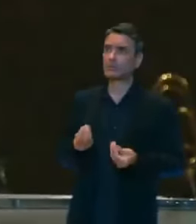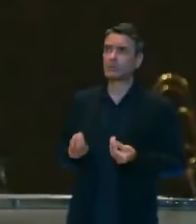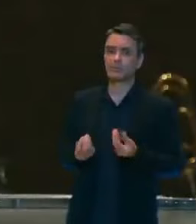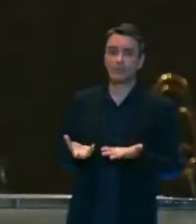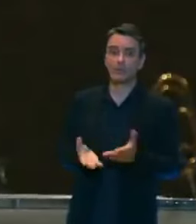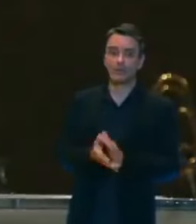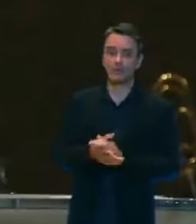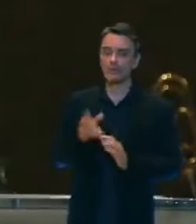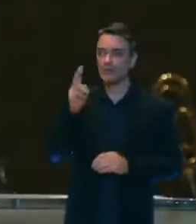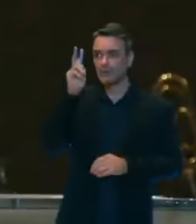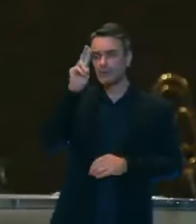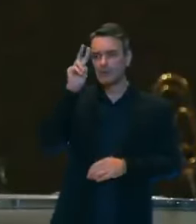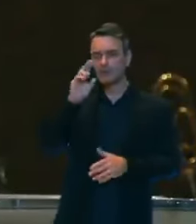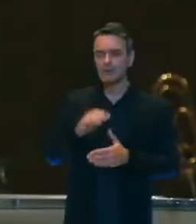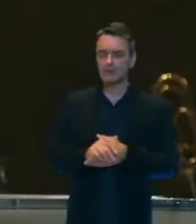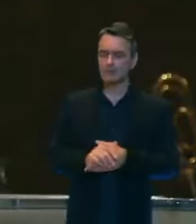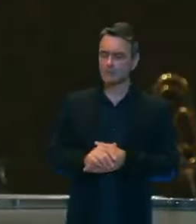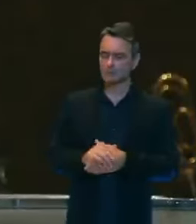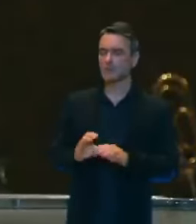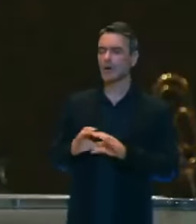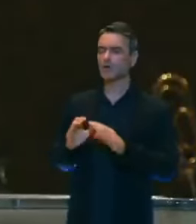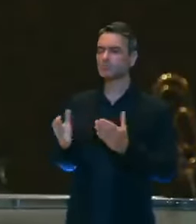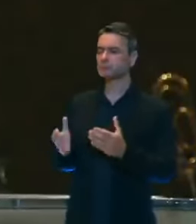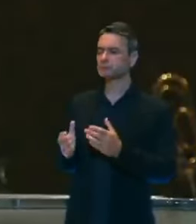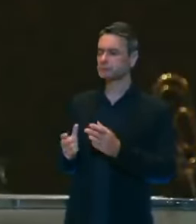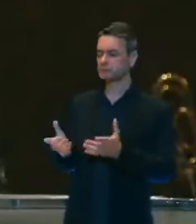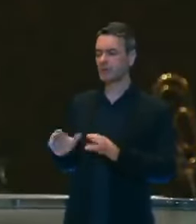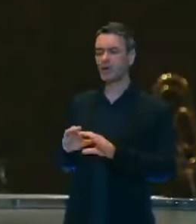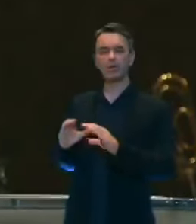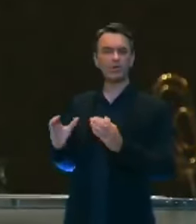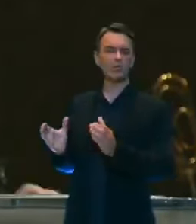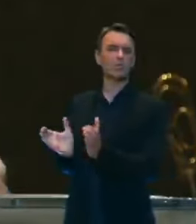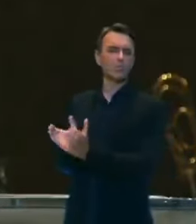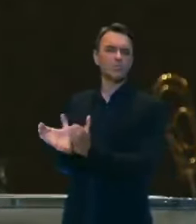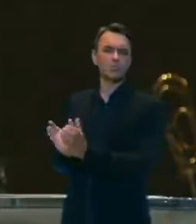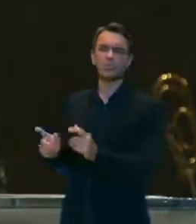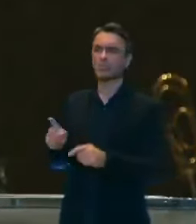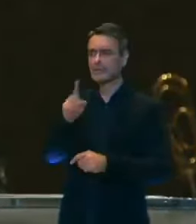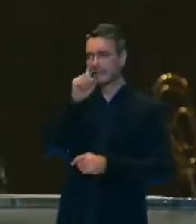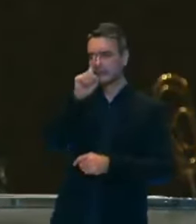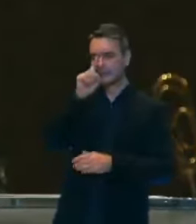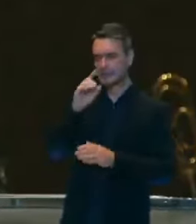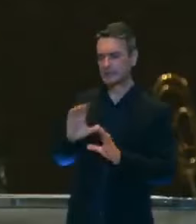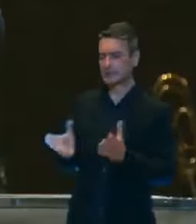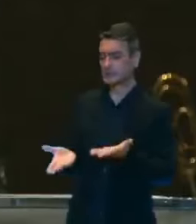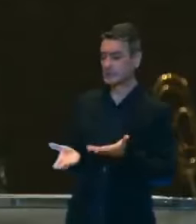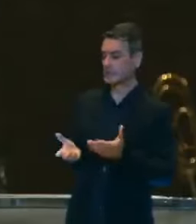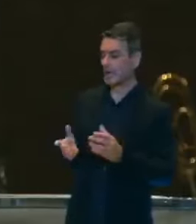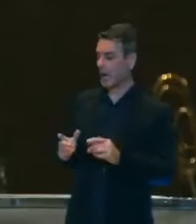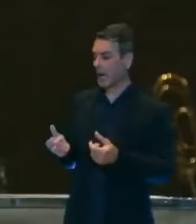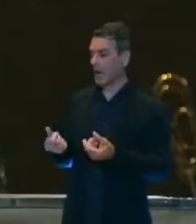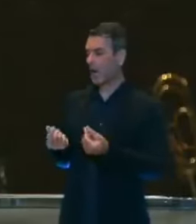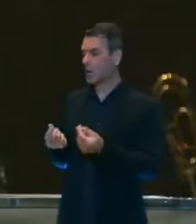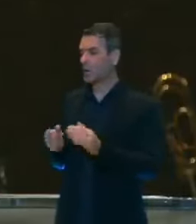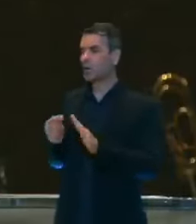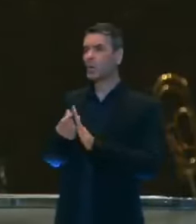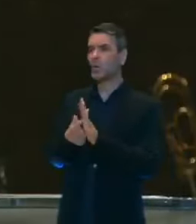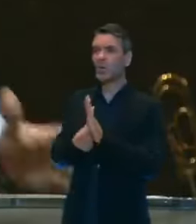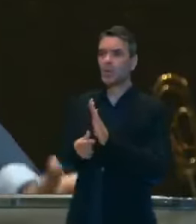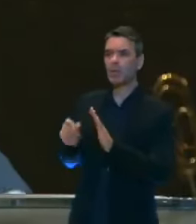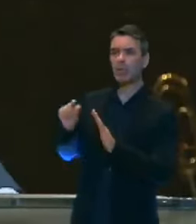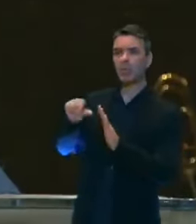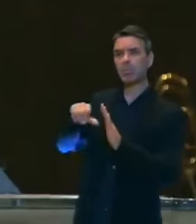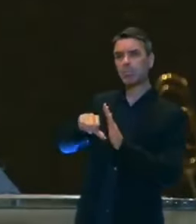Eu lembro que a gente montou uma comissão de crise. E aí a previsão, baixo orçamento, faz isso. Vamos tomando